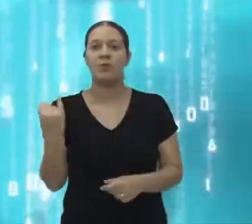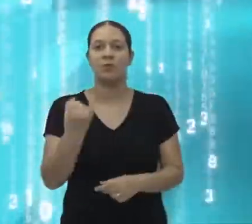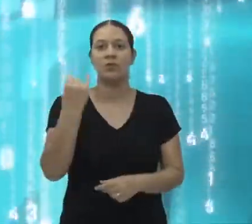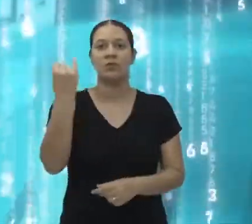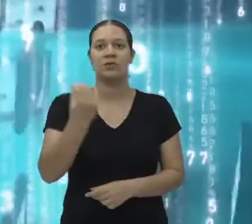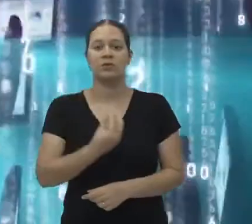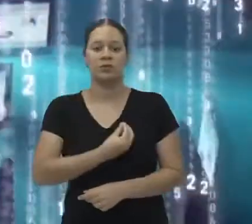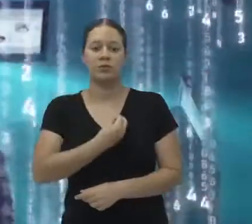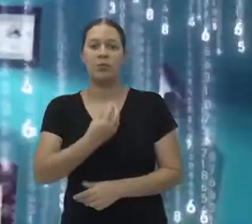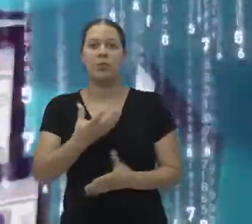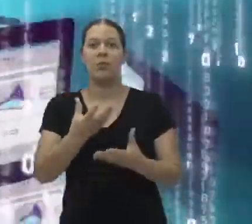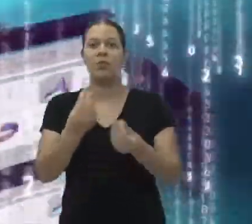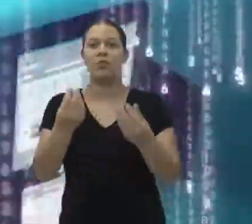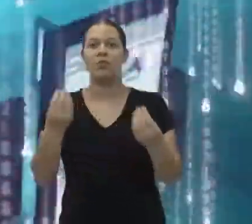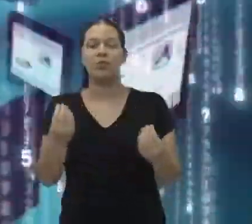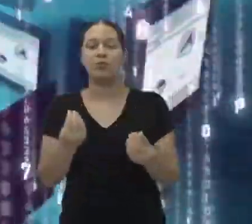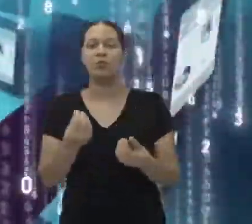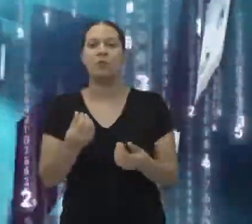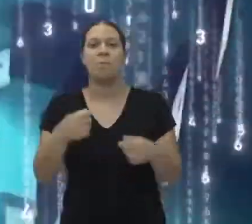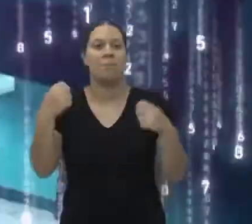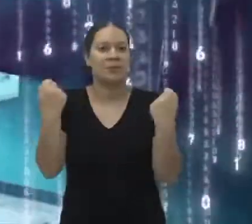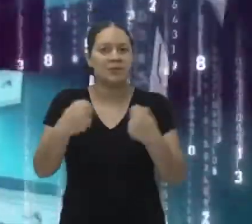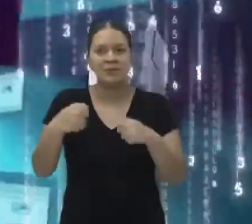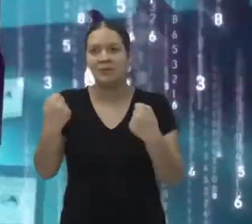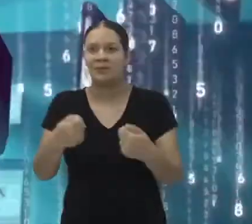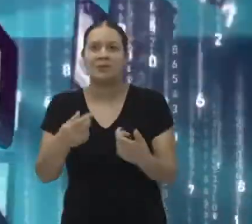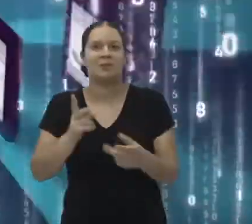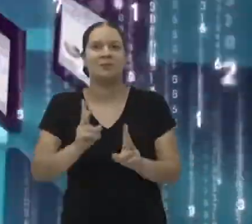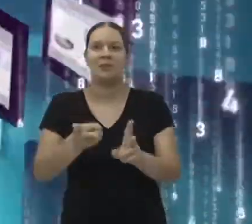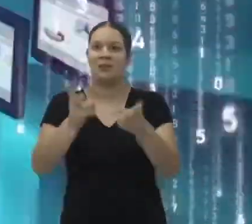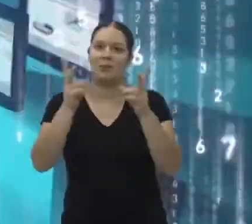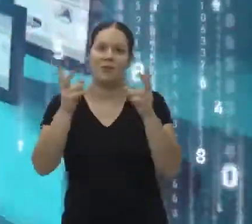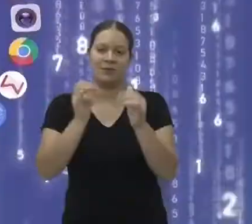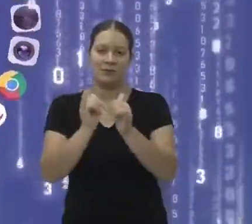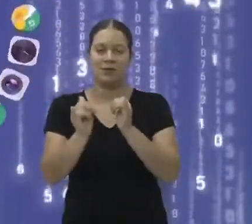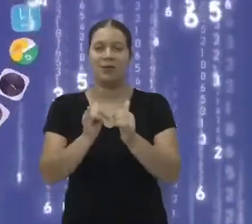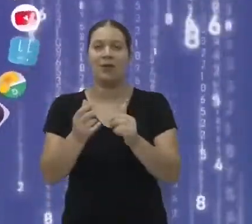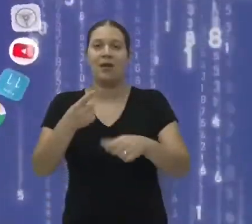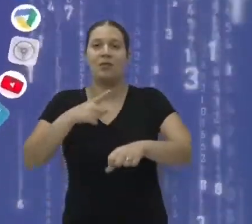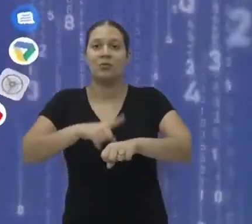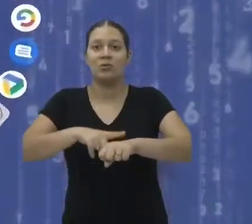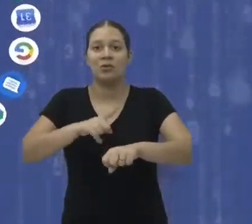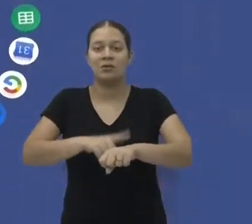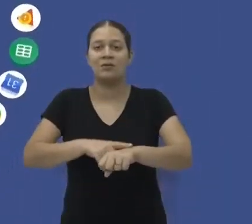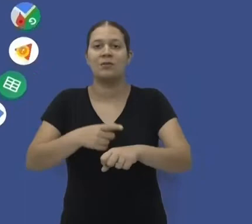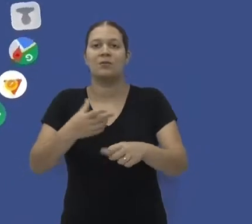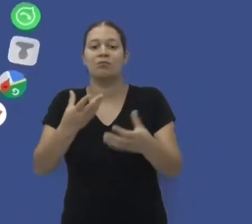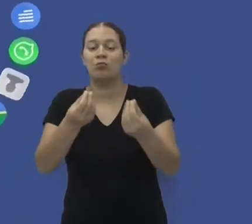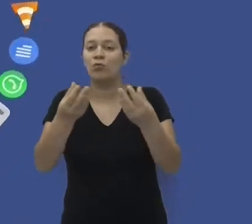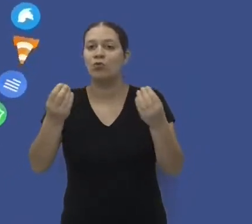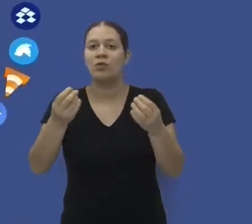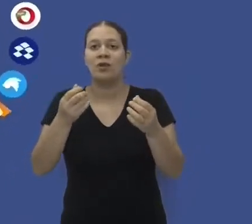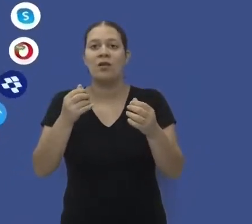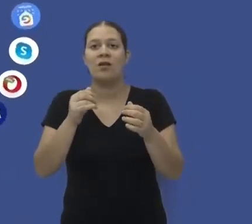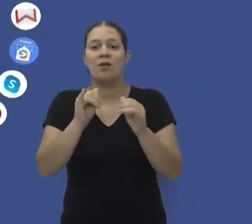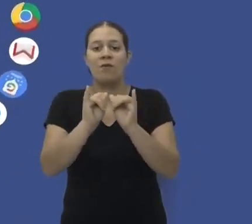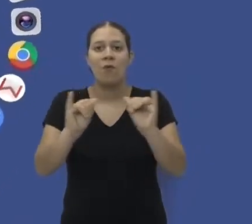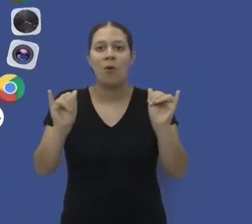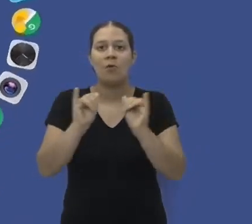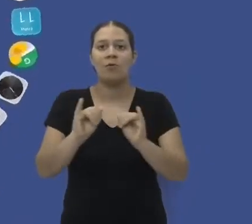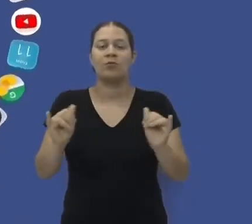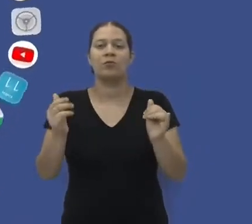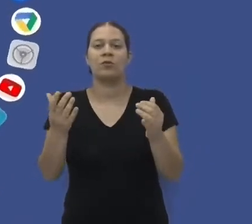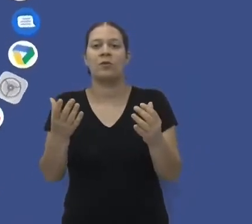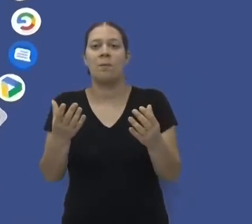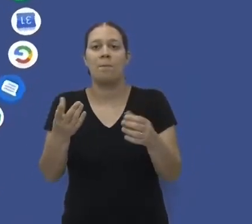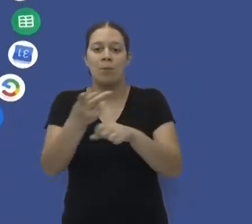tão importante na vida que muitos não vivem sem ela. É uma época de excesso de informações